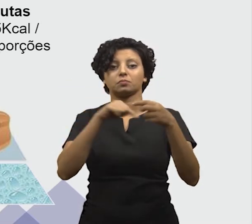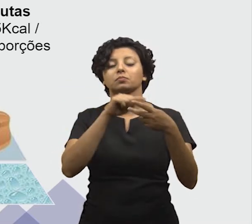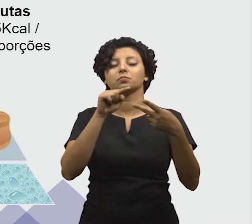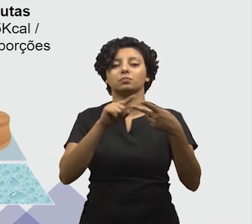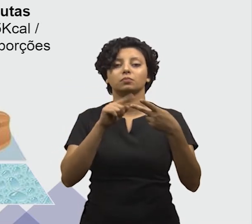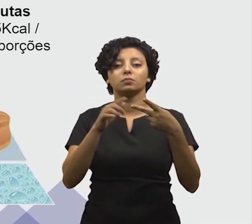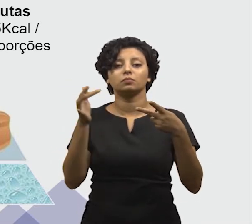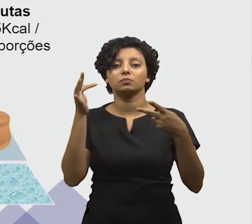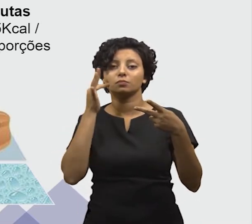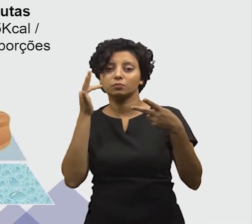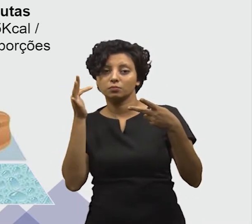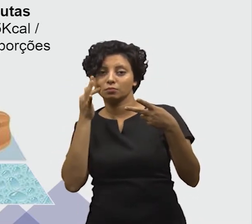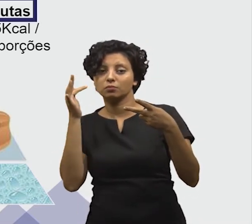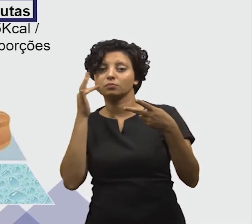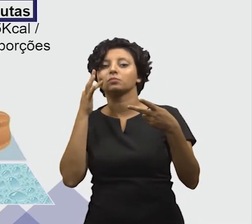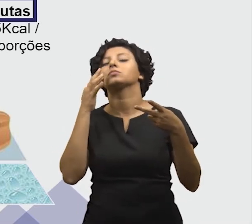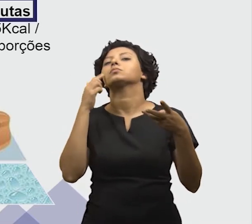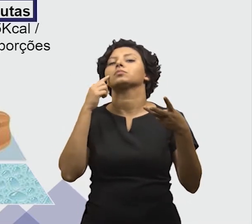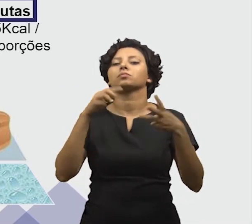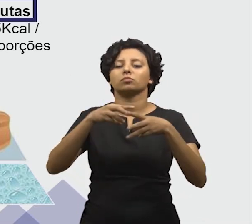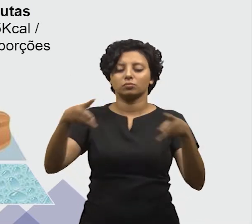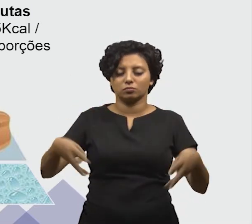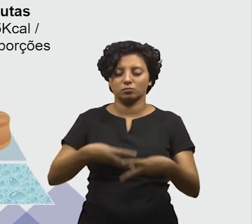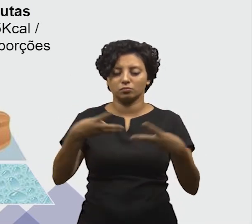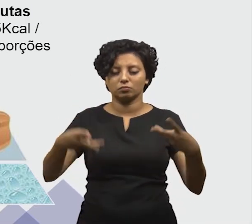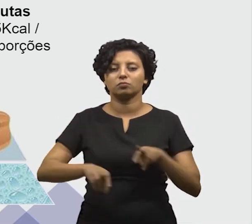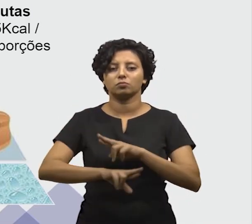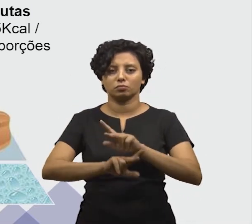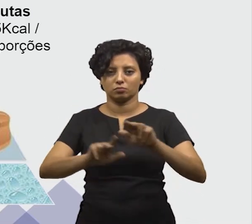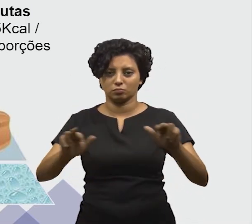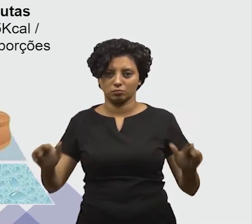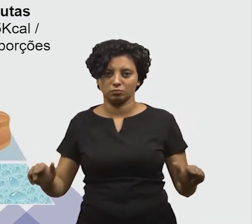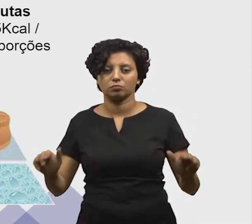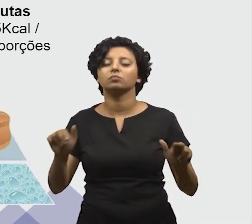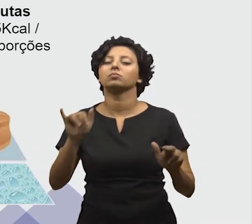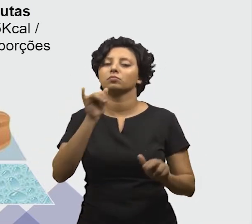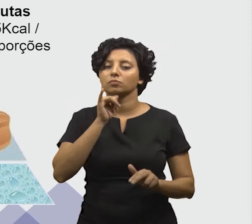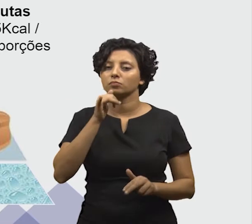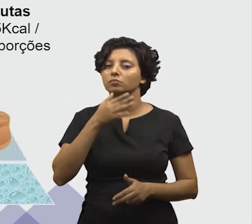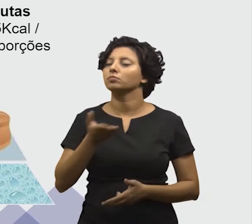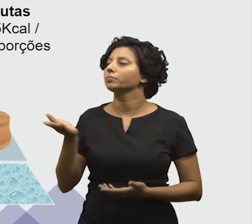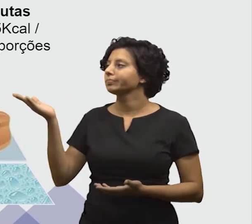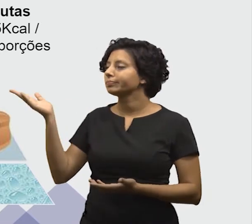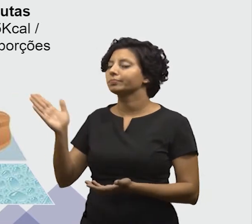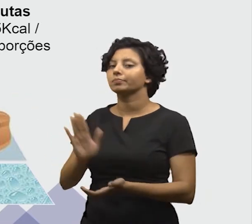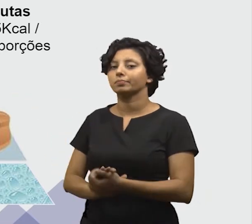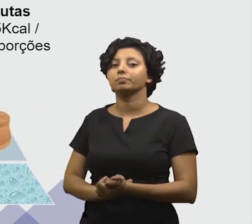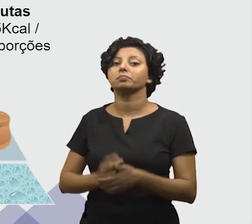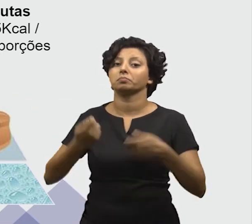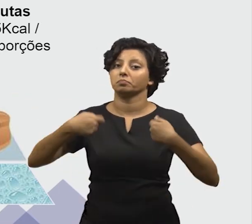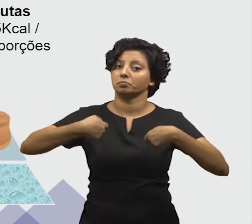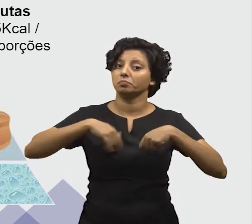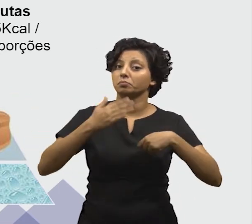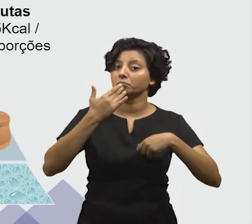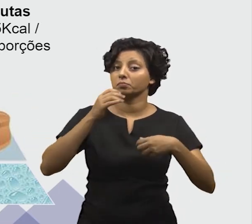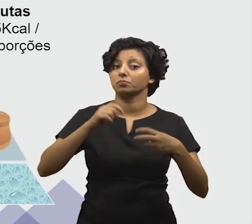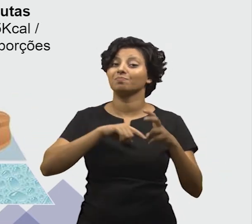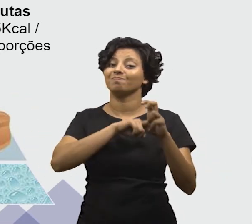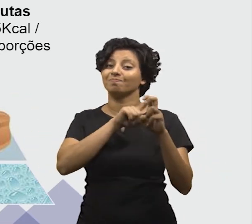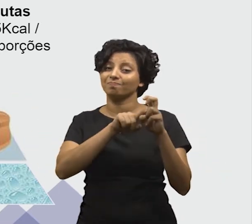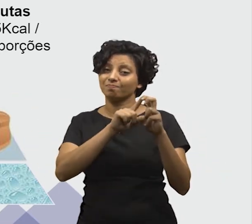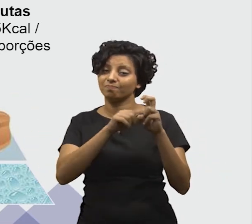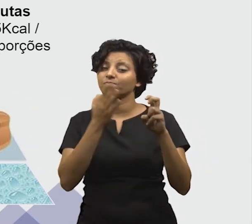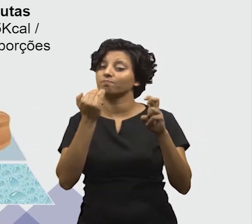carboidratos estão verduras, legumes e frutas, como podemos ver, que devem ser consumidos em